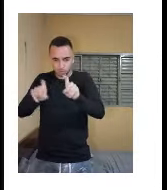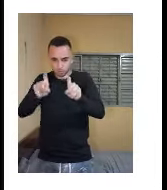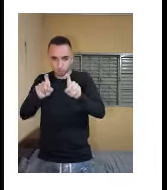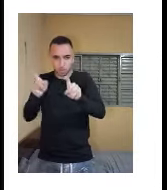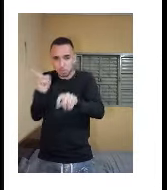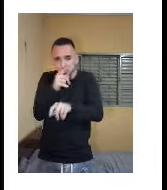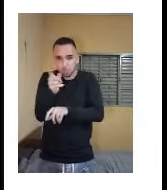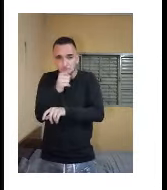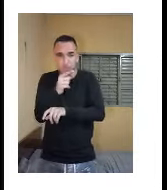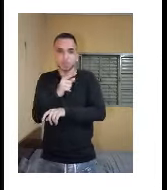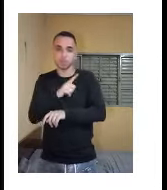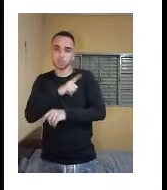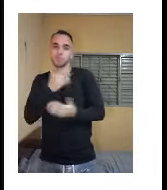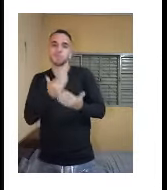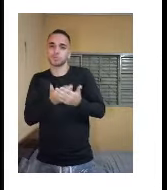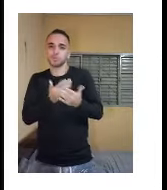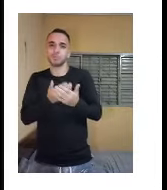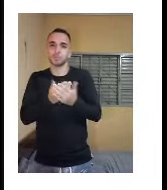bem completo.